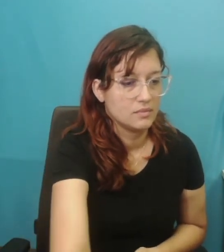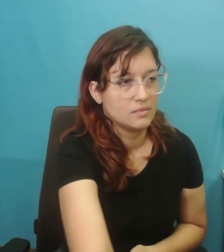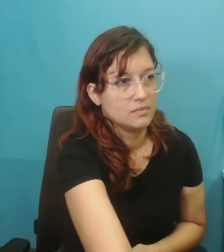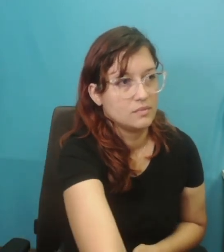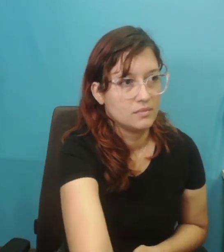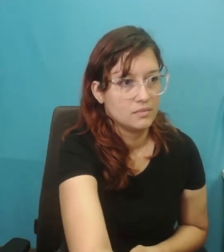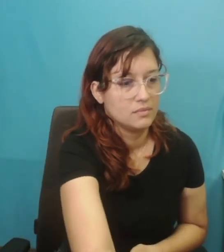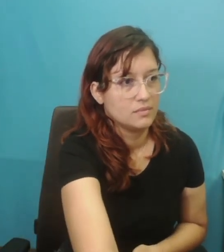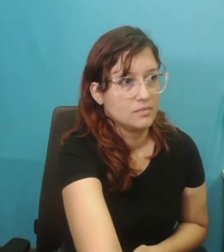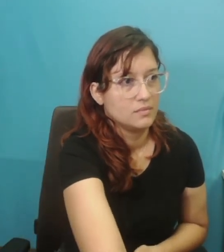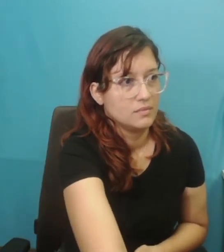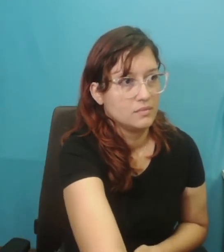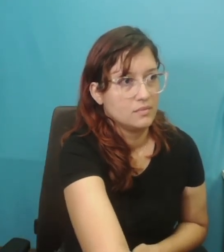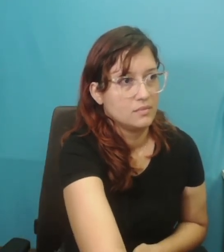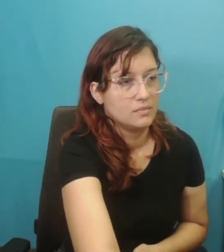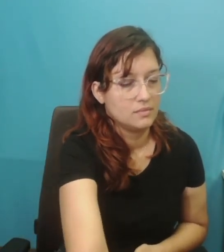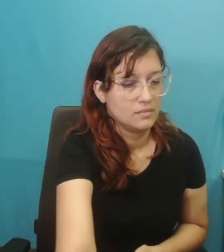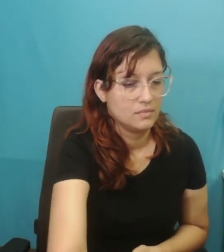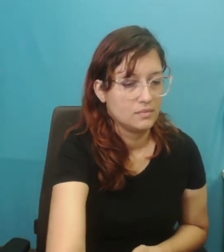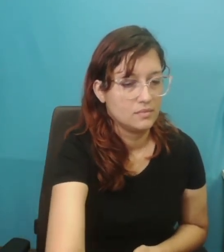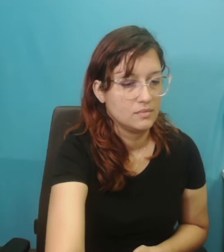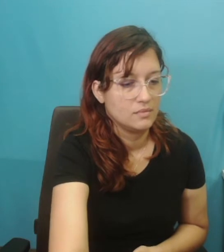movimento.